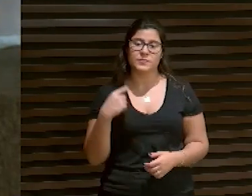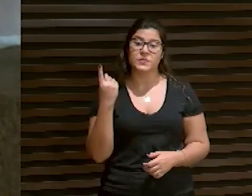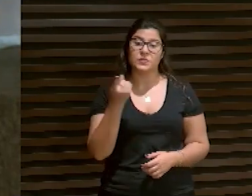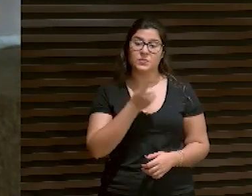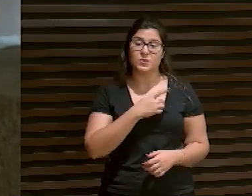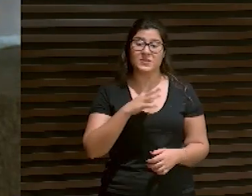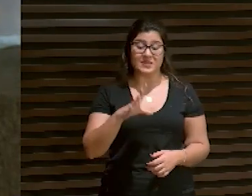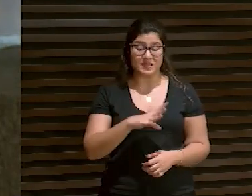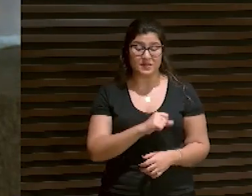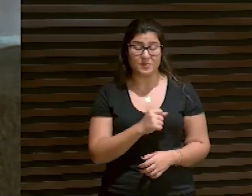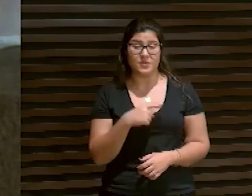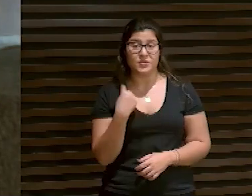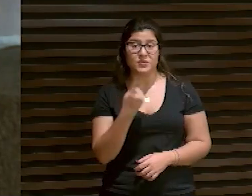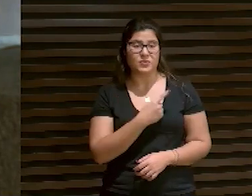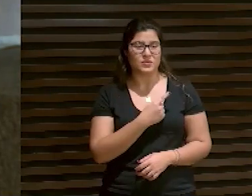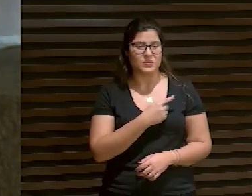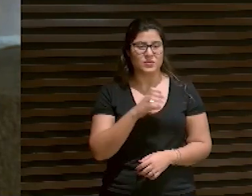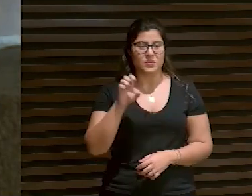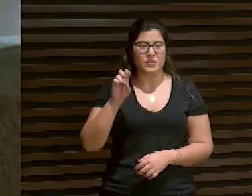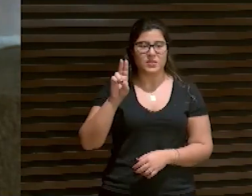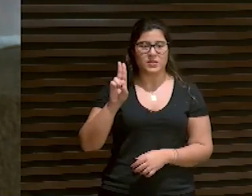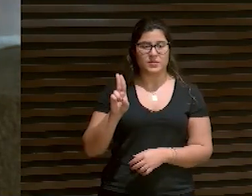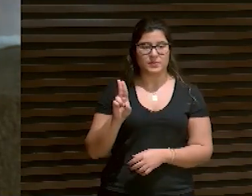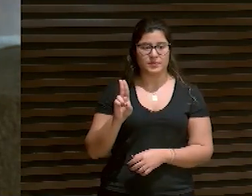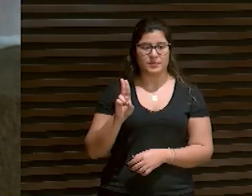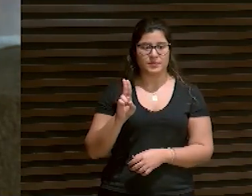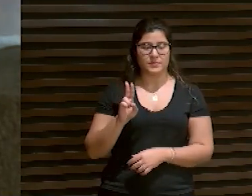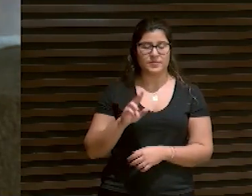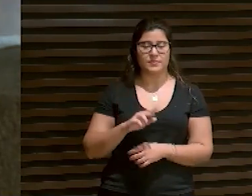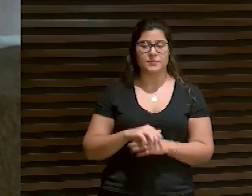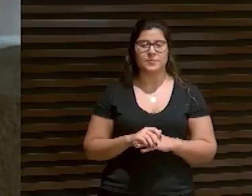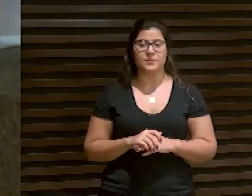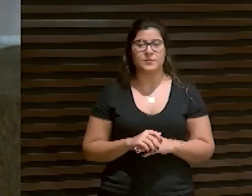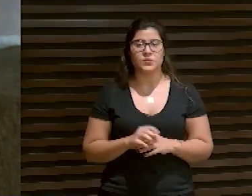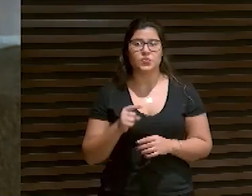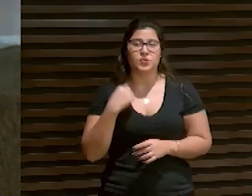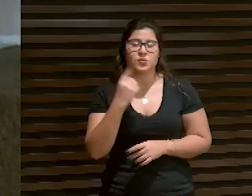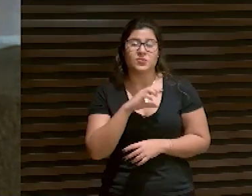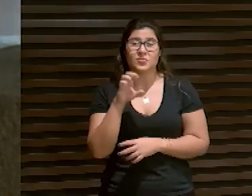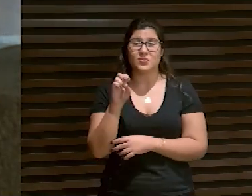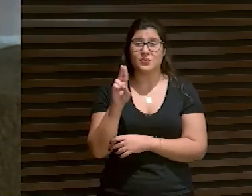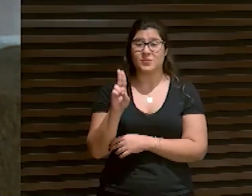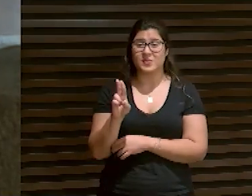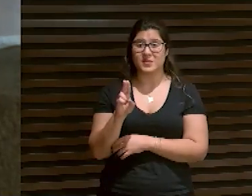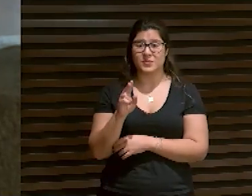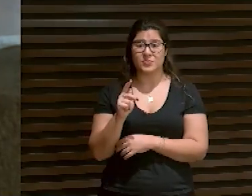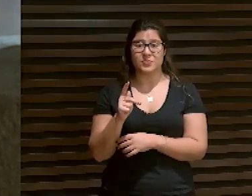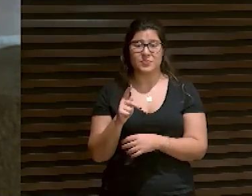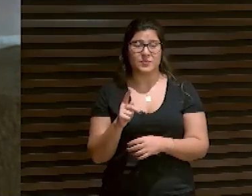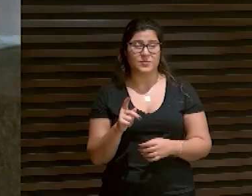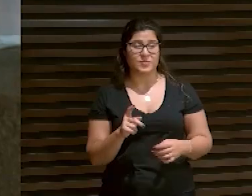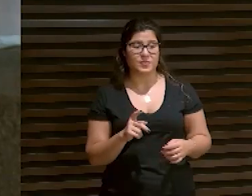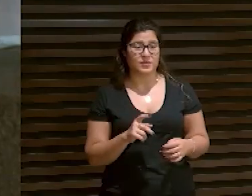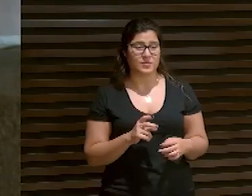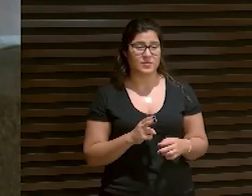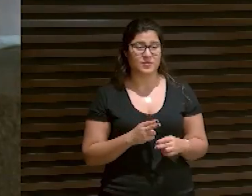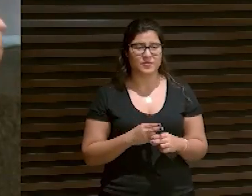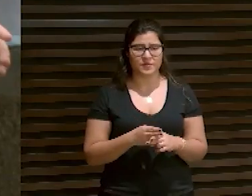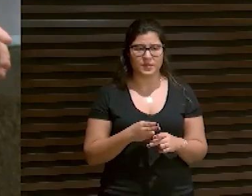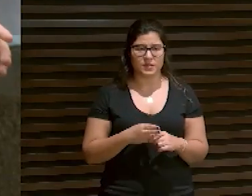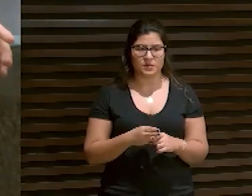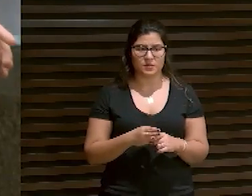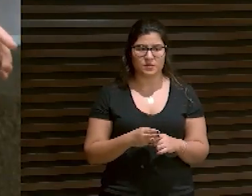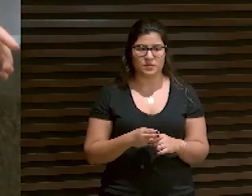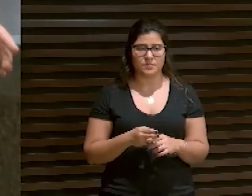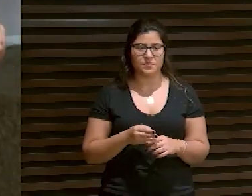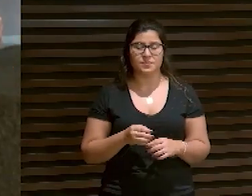ego. Nos iramos muitas vezes porque o nosso ego está sendo ferido, porque o nosso desejo não está sendo cumprido, porque